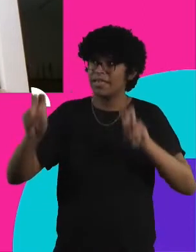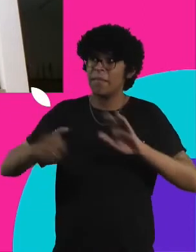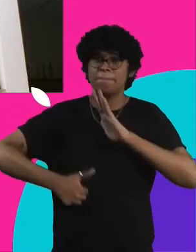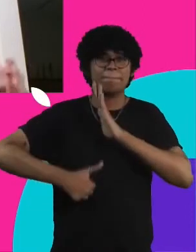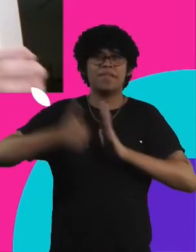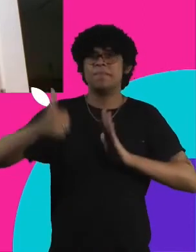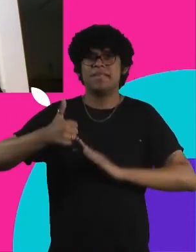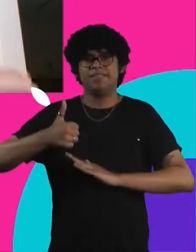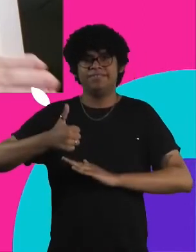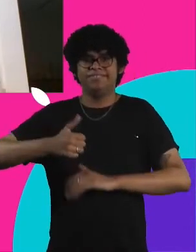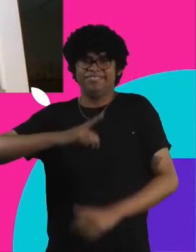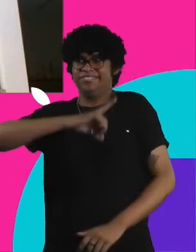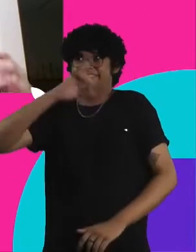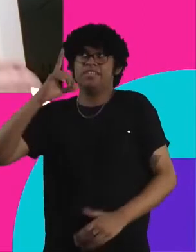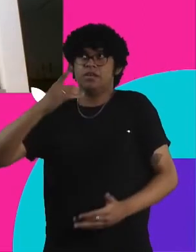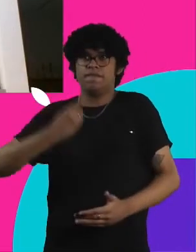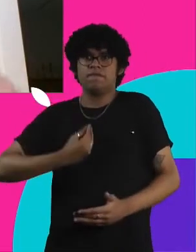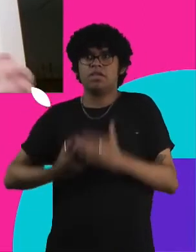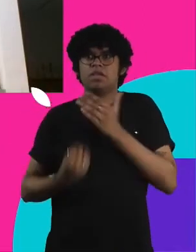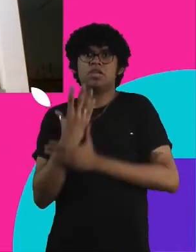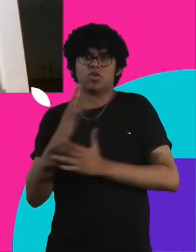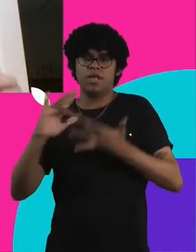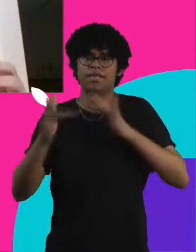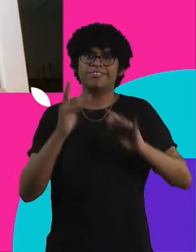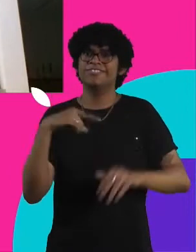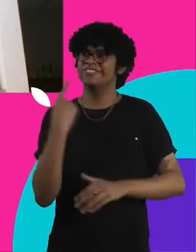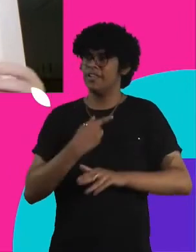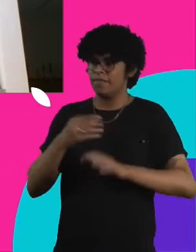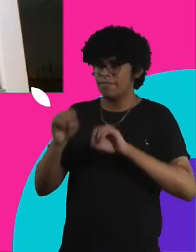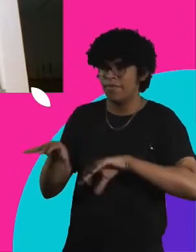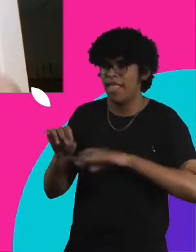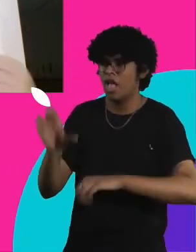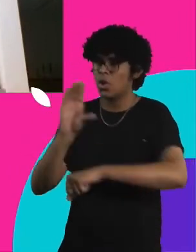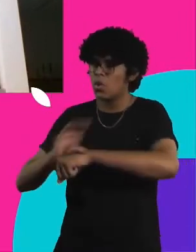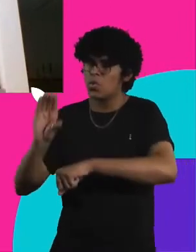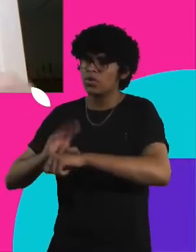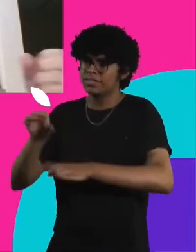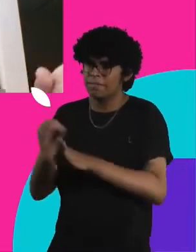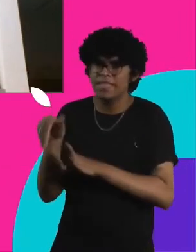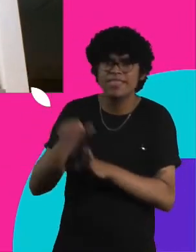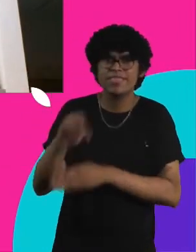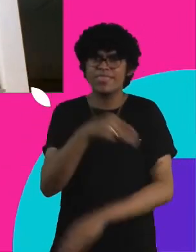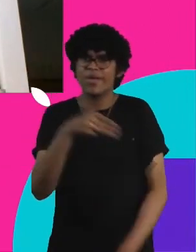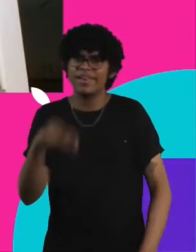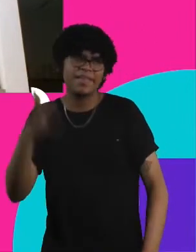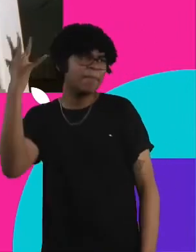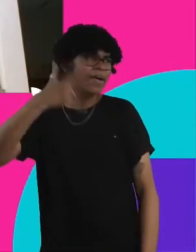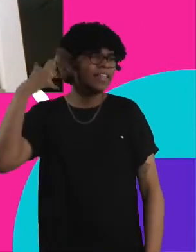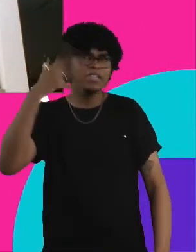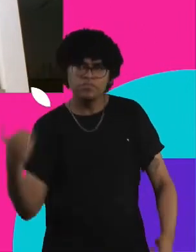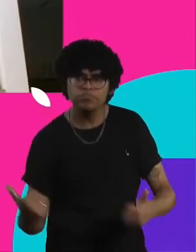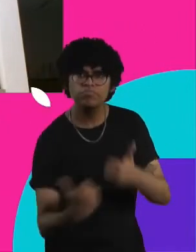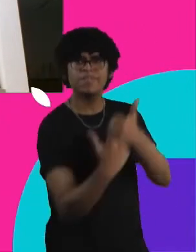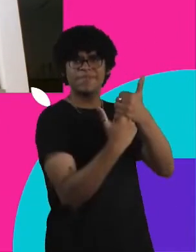nós nos orientamos a fazer curso, fazer workshop, fazer mentoria, fazer palestra, apoiar essas